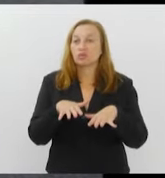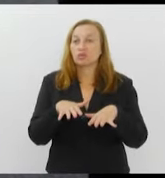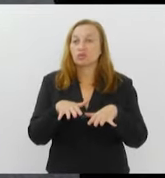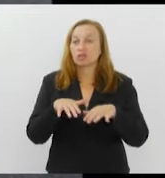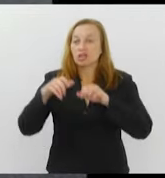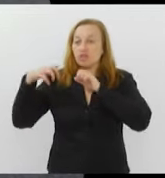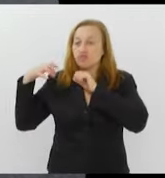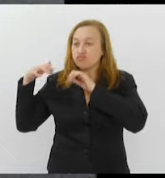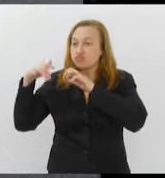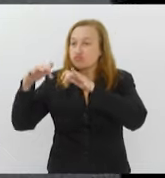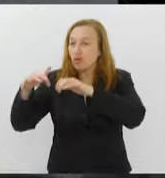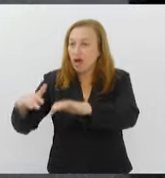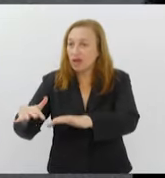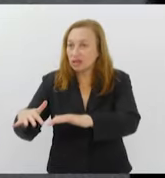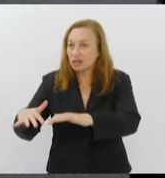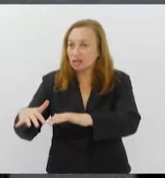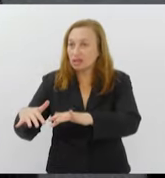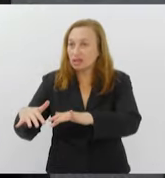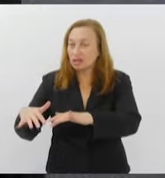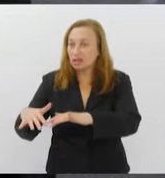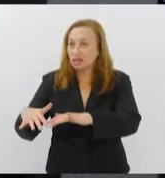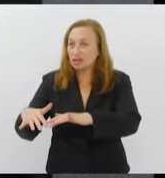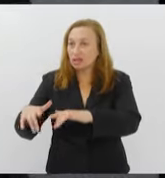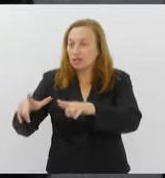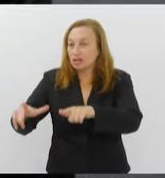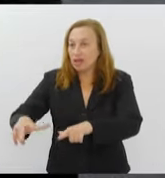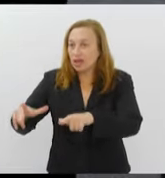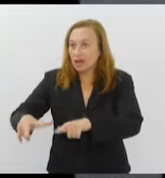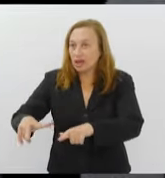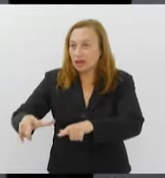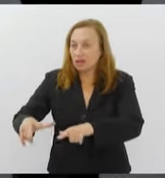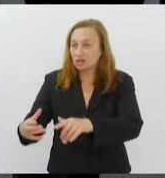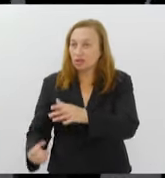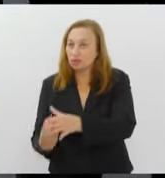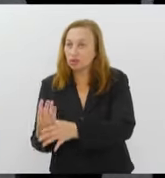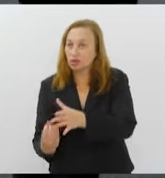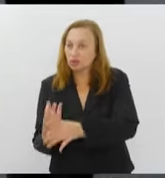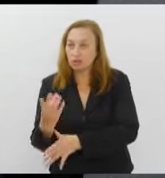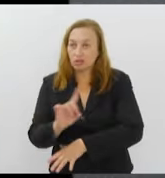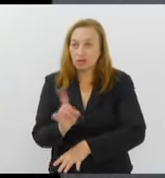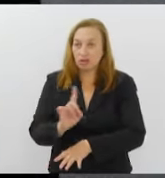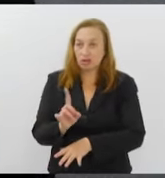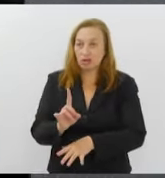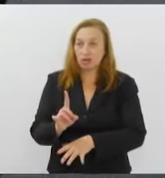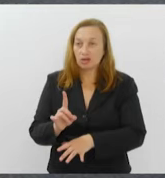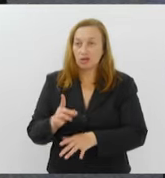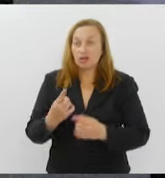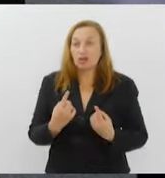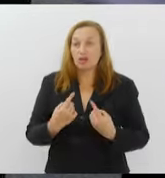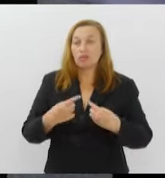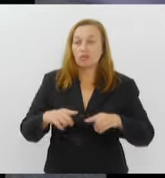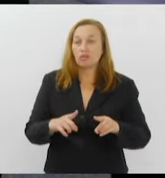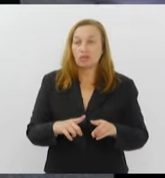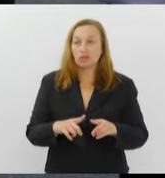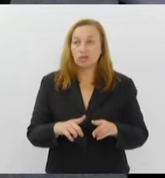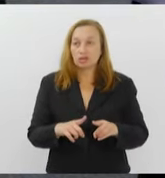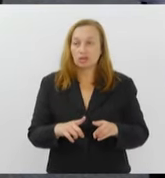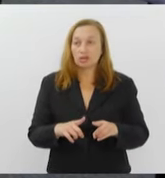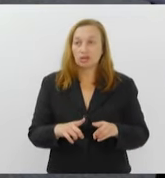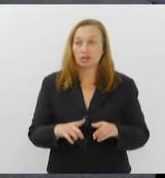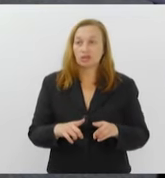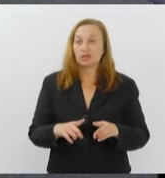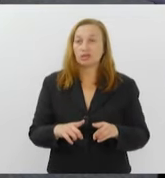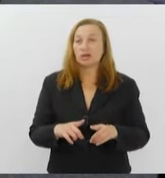terras produtivas. Muito pelo contrário, enfrenta o latifúndio improdutivo do Brasil,